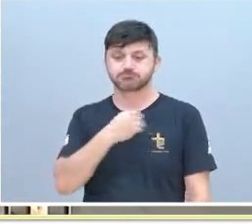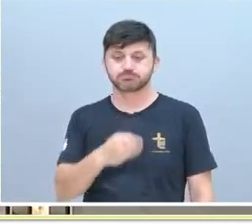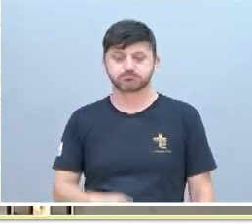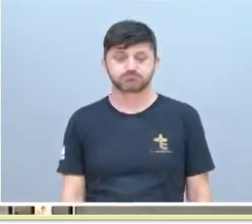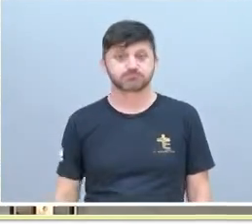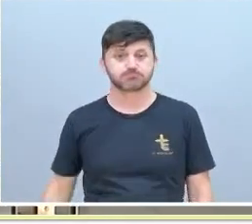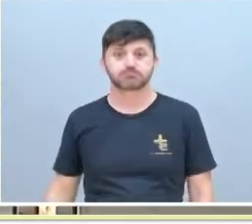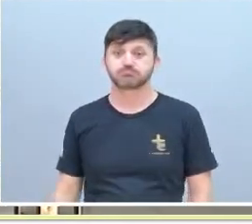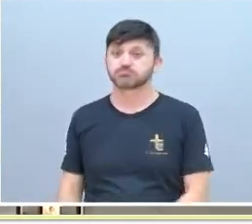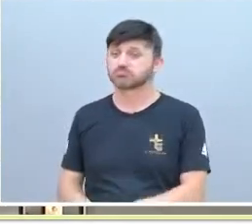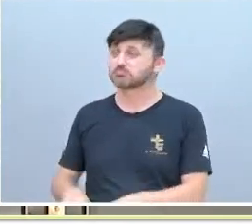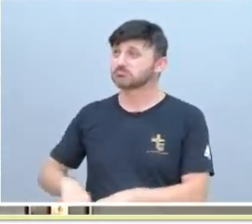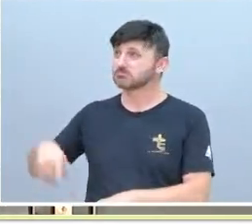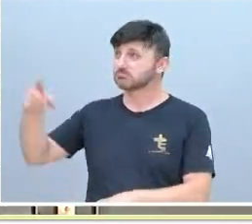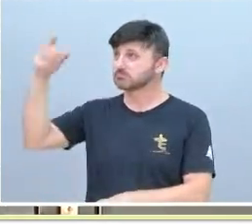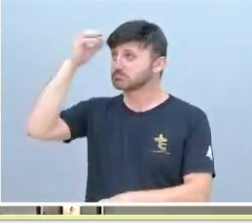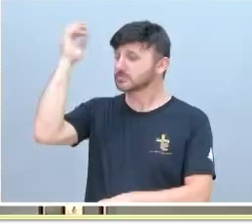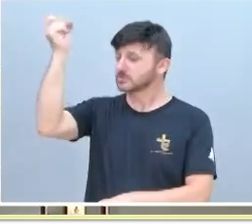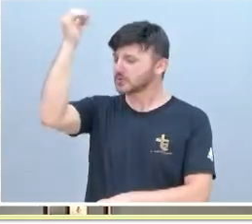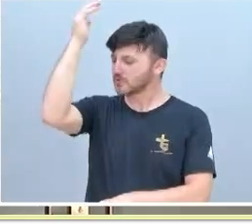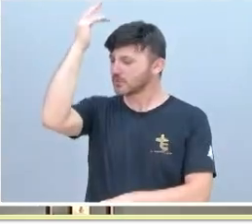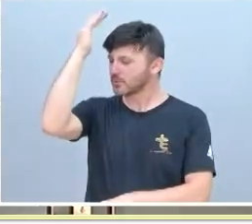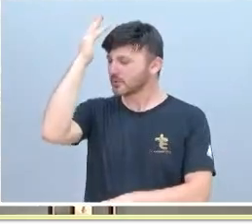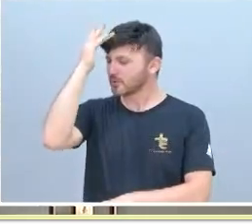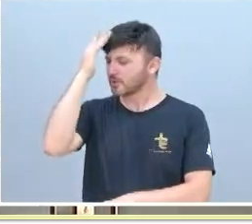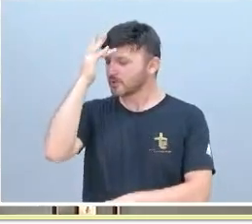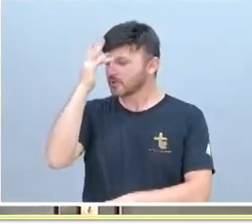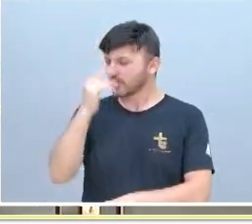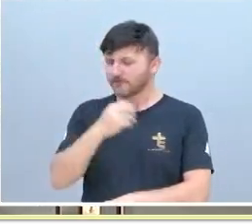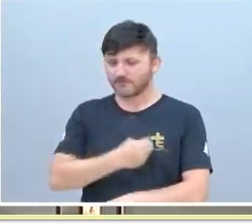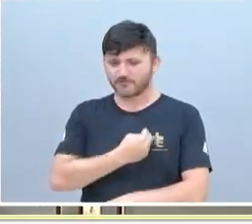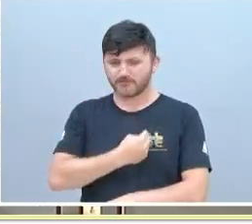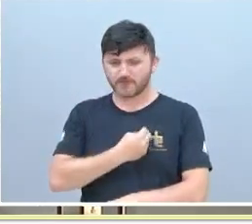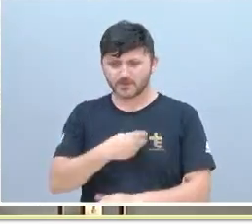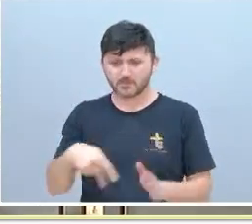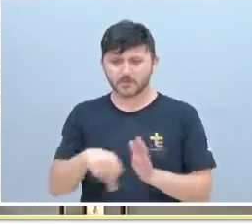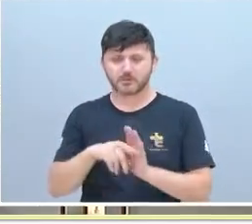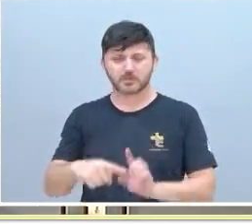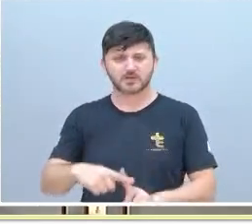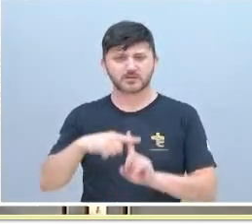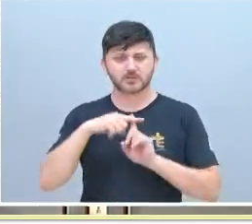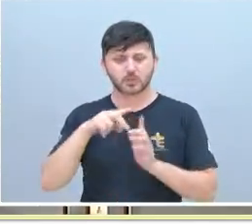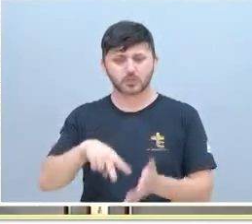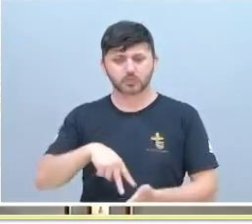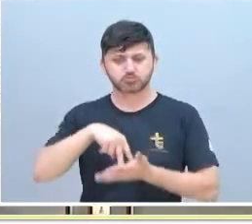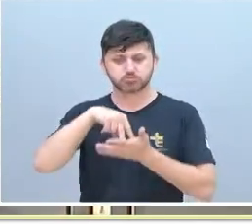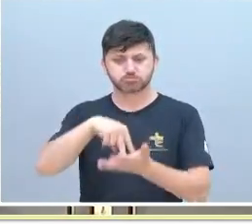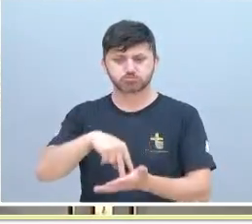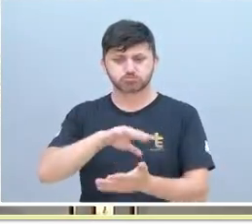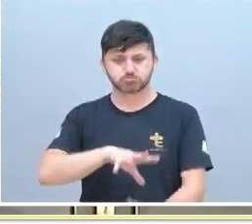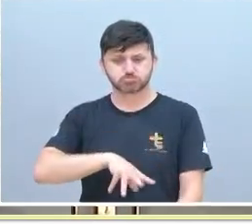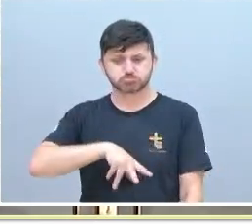venha sobre mim e dê autenticidade no meu ser cristão.